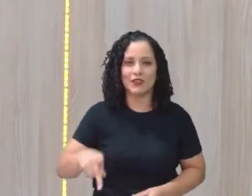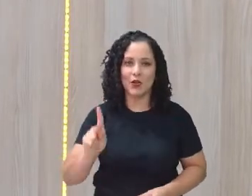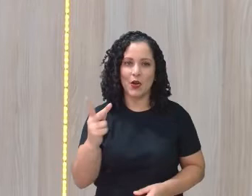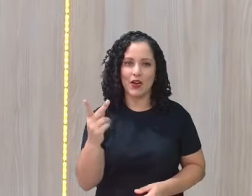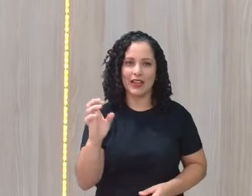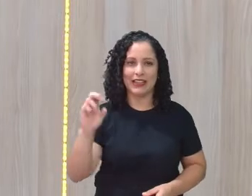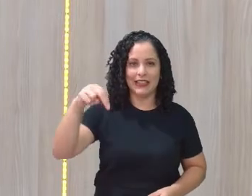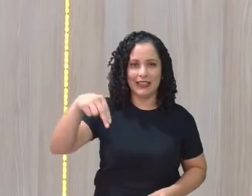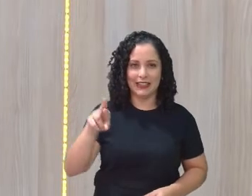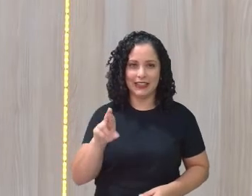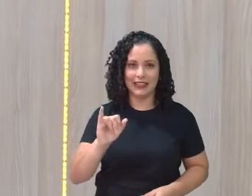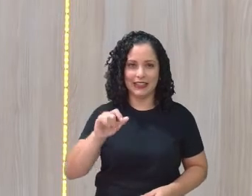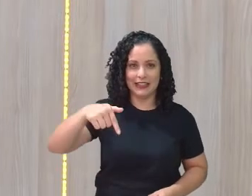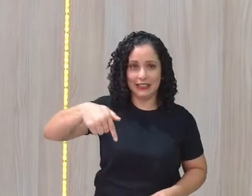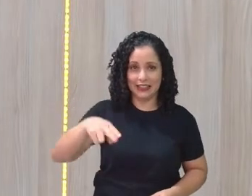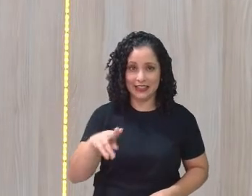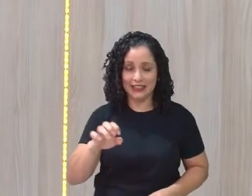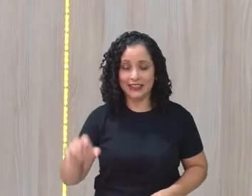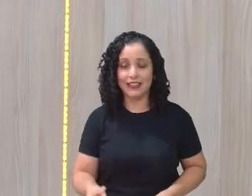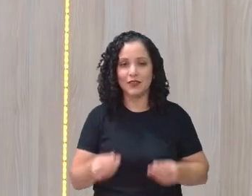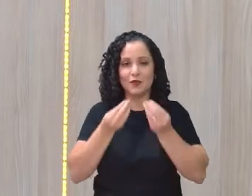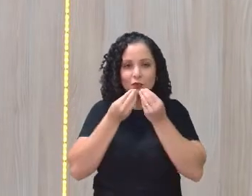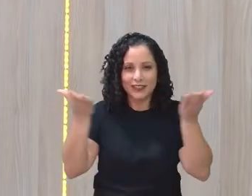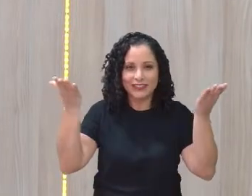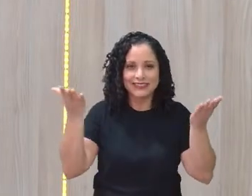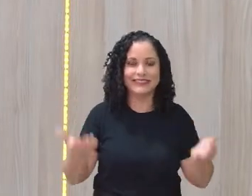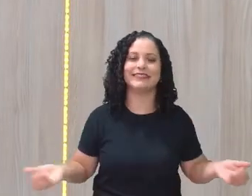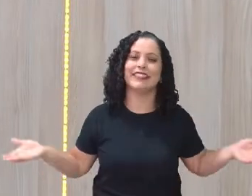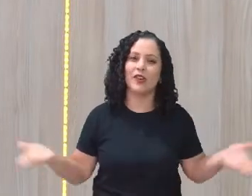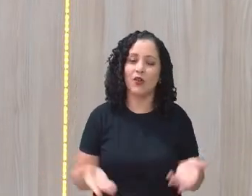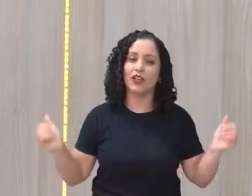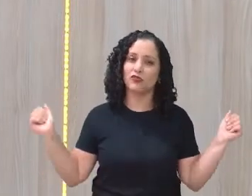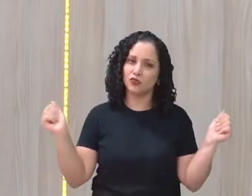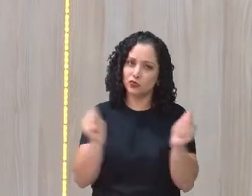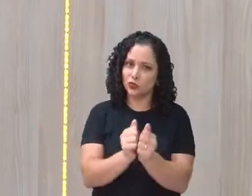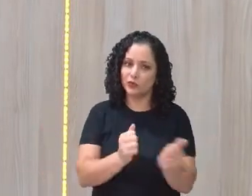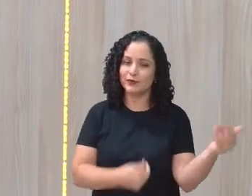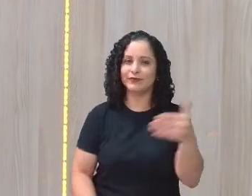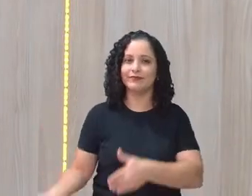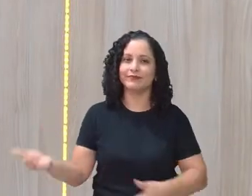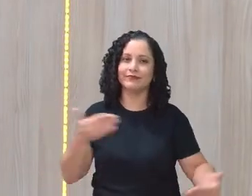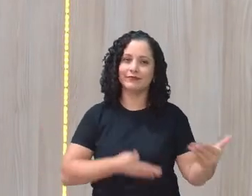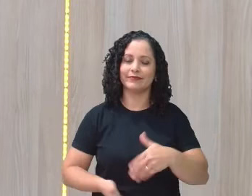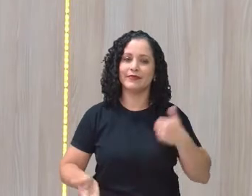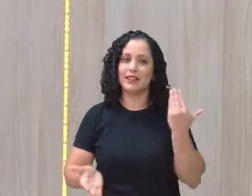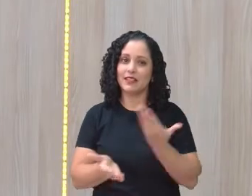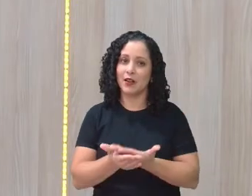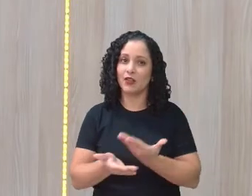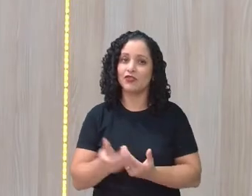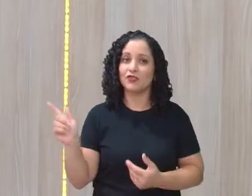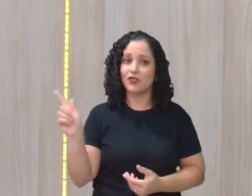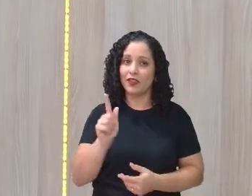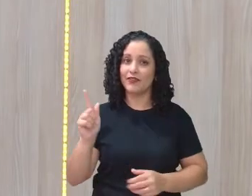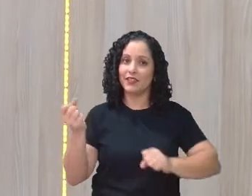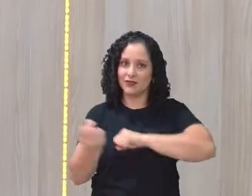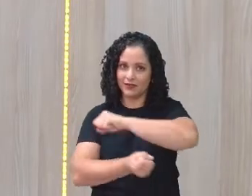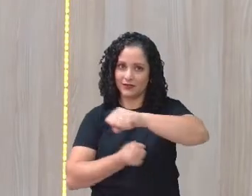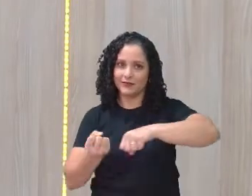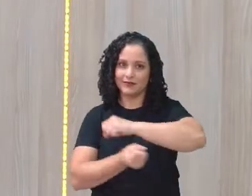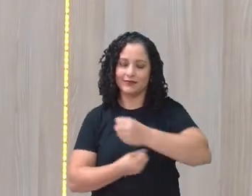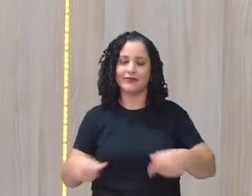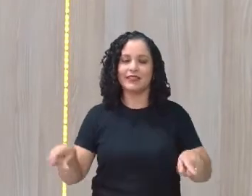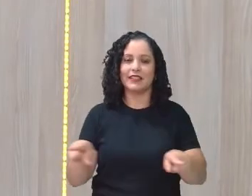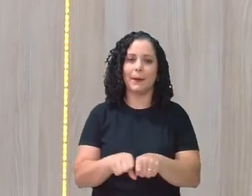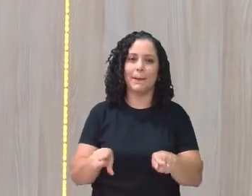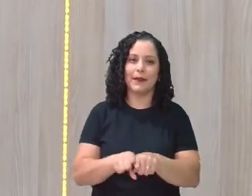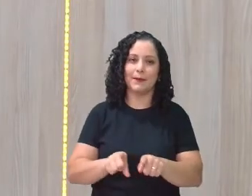para você, mas a gente vai estar aqui junto, assim como nas aulas de Geografia e Sustentabilidade também, né? Isso, gente. Mas